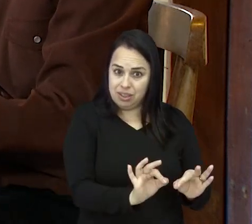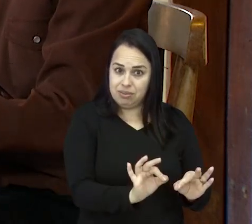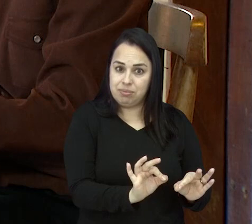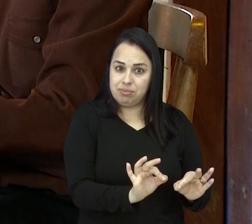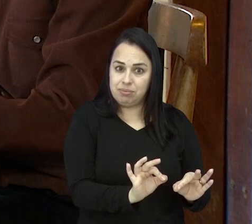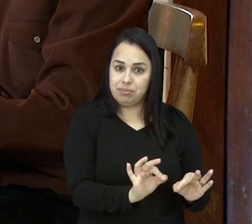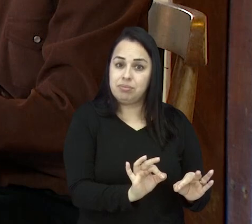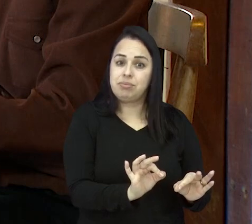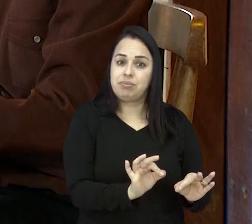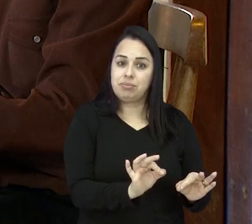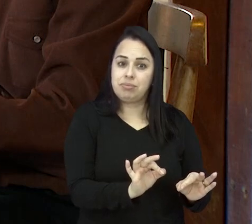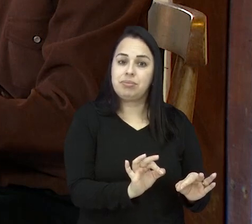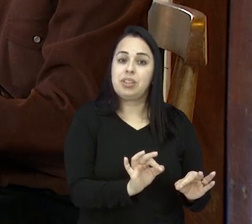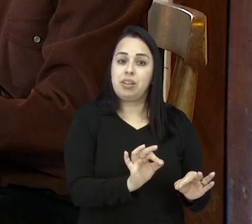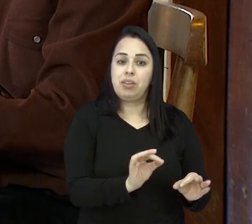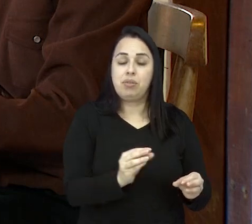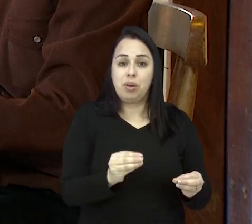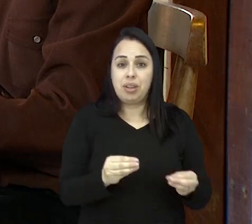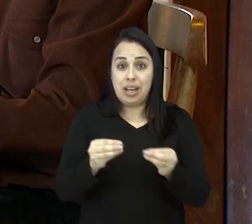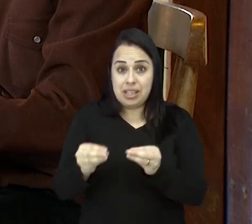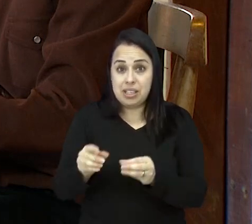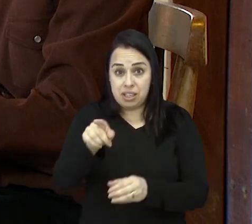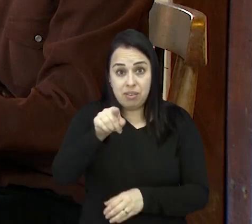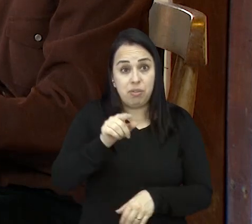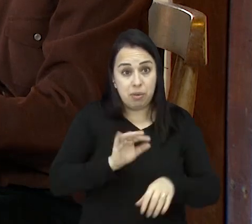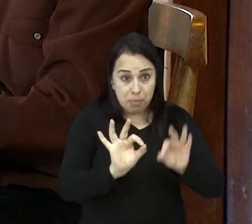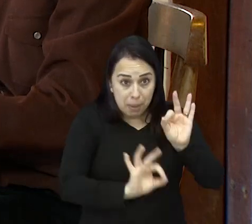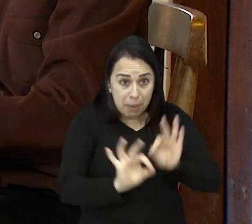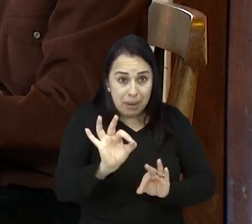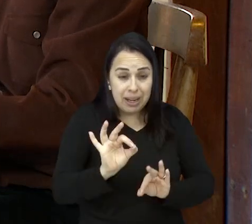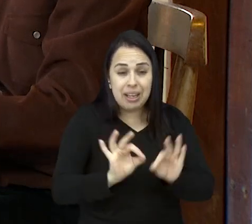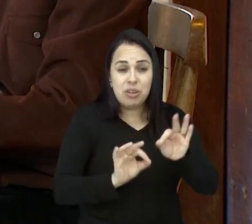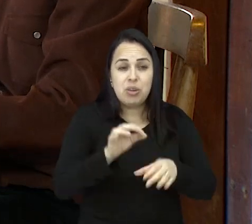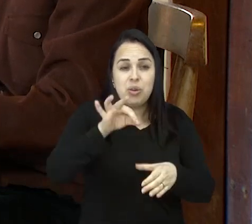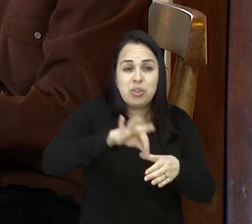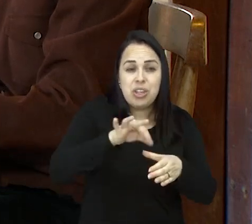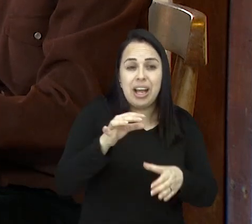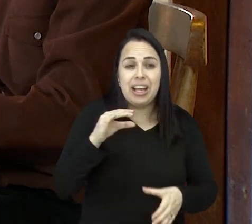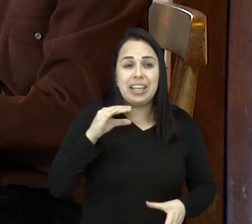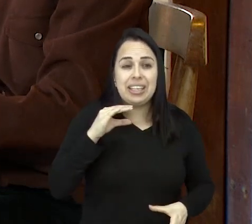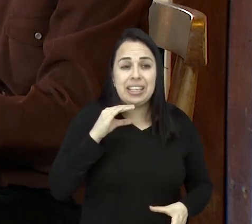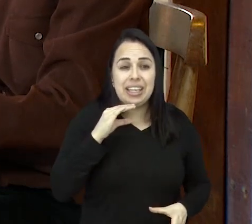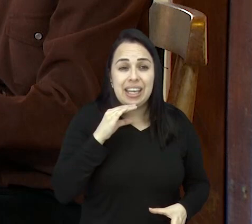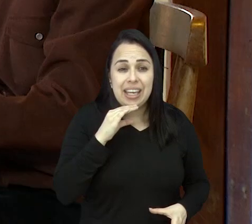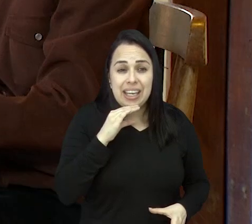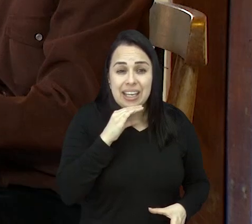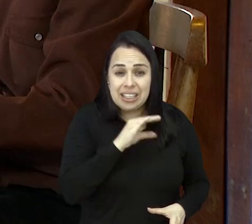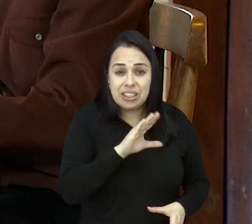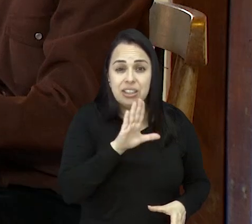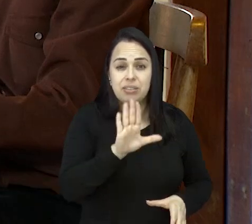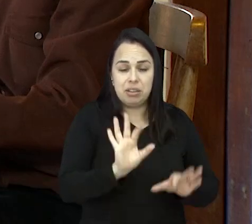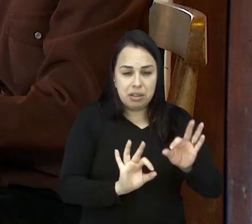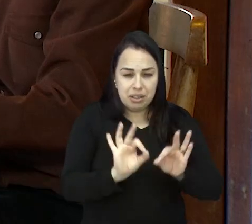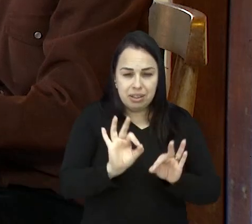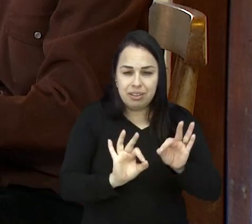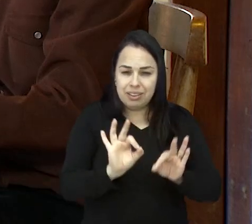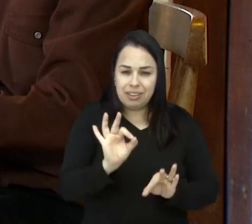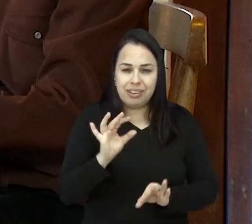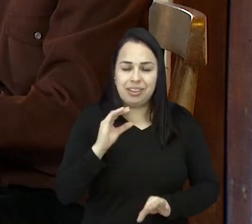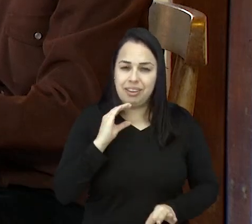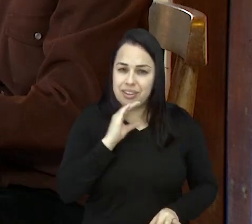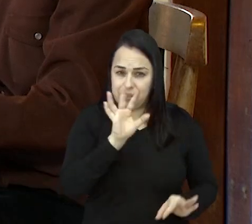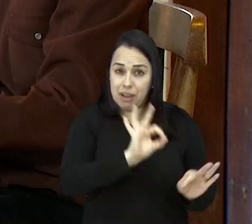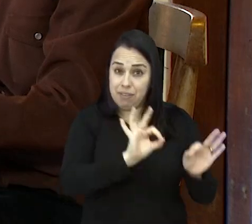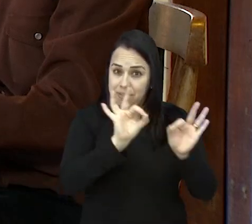temperatura ideal. Vou trazer a água e eu quero que você faça um chazinho quentinho pra gente encerrar nosso bloco. A gente vai fazer esse chá